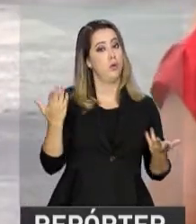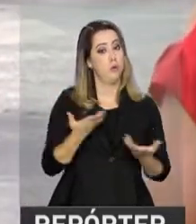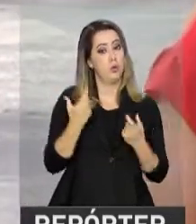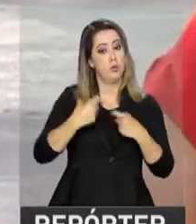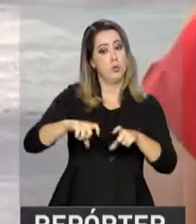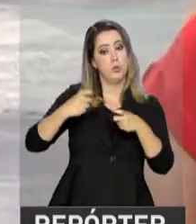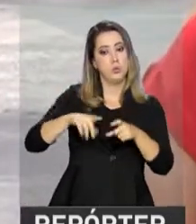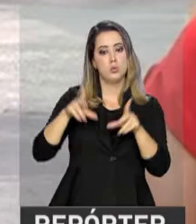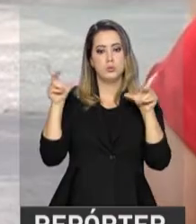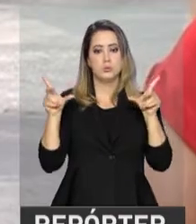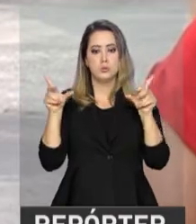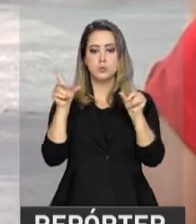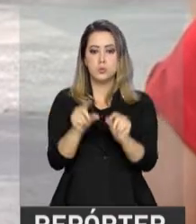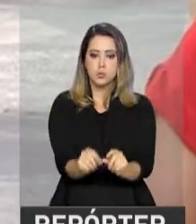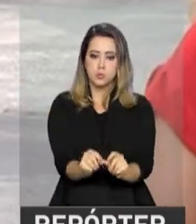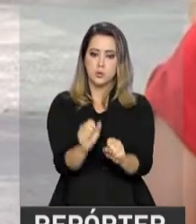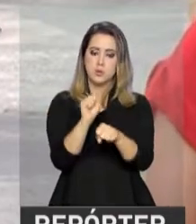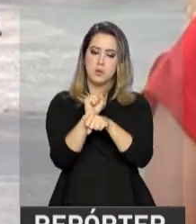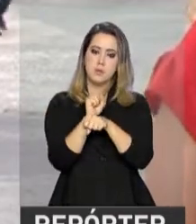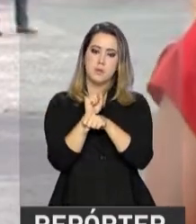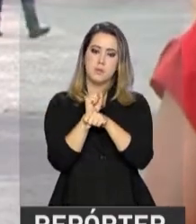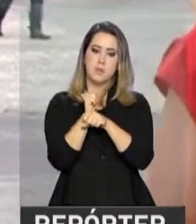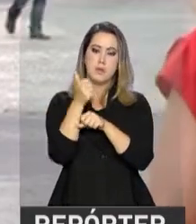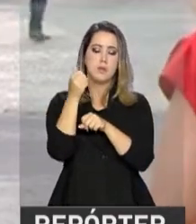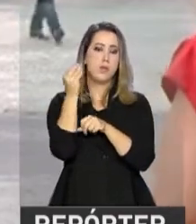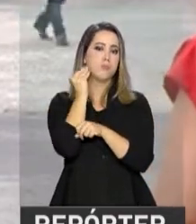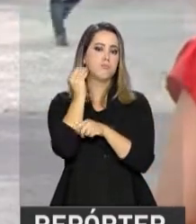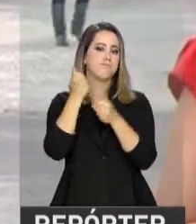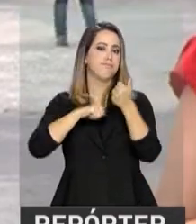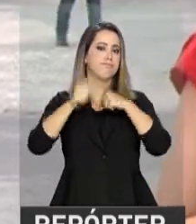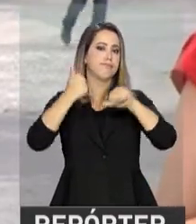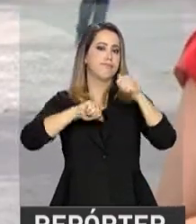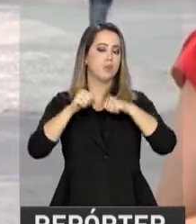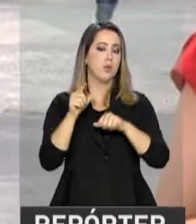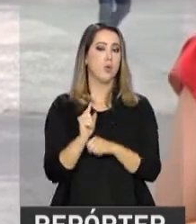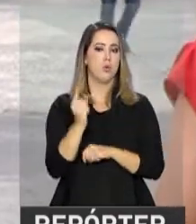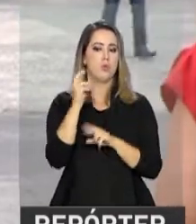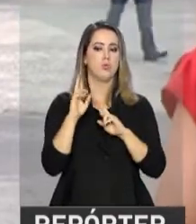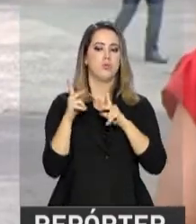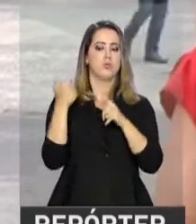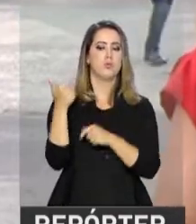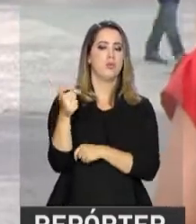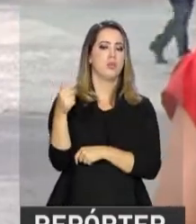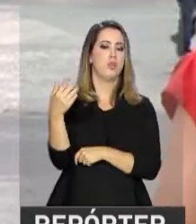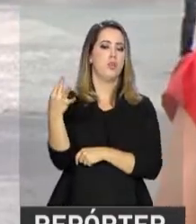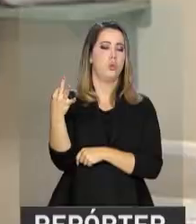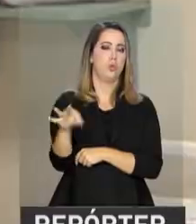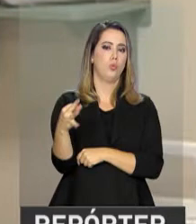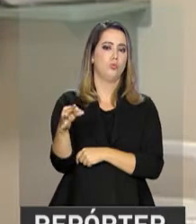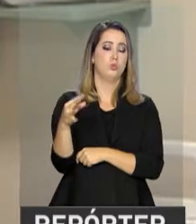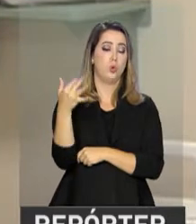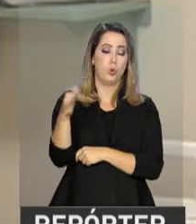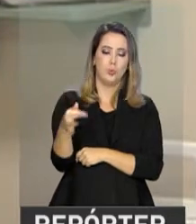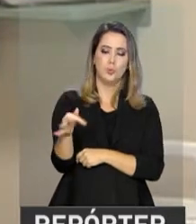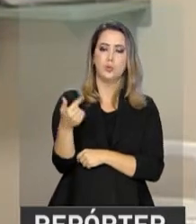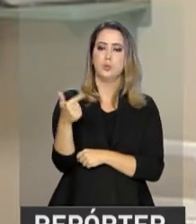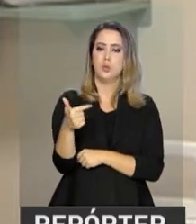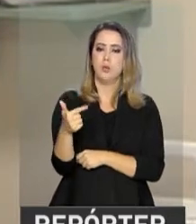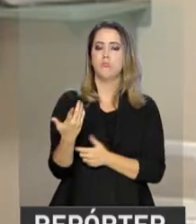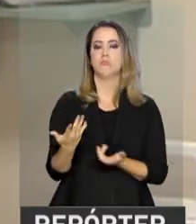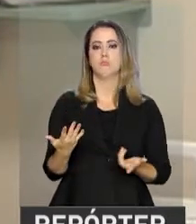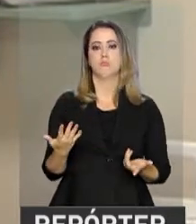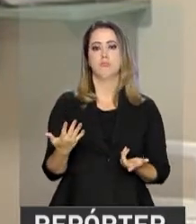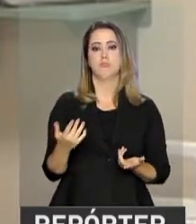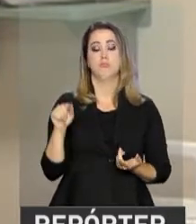é reduzir o tempo de espera pela biópsia e com um diferencial: sem dor para os pacientes. E esse centro diagnóstico vem